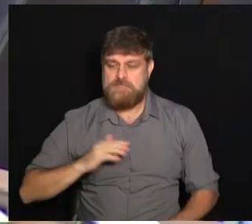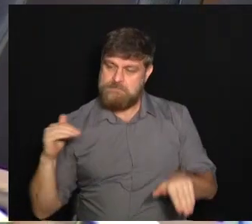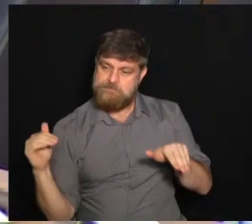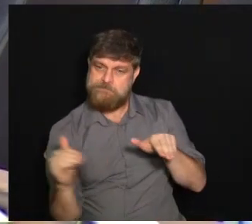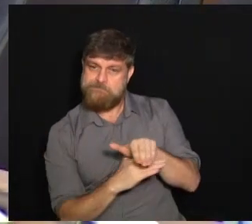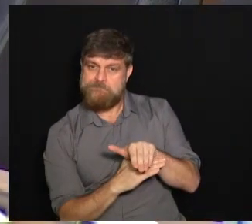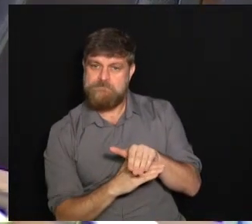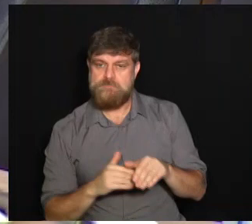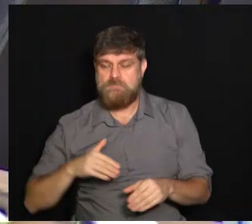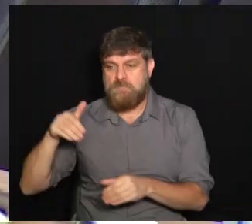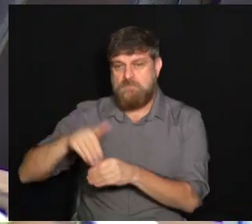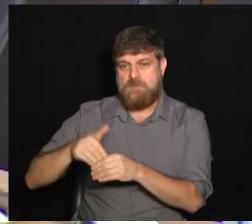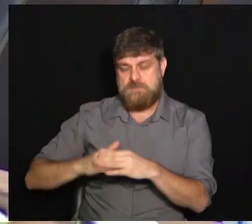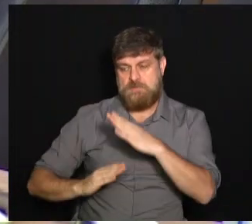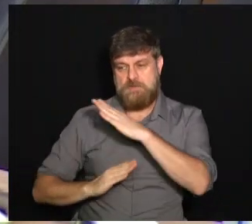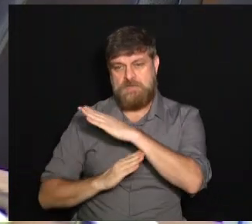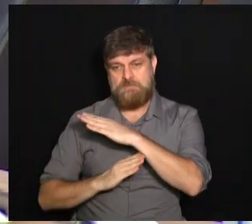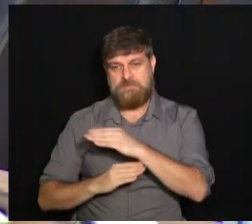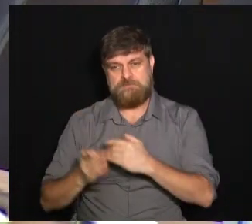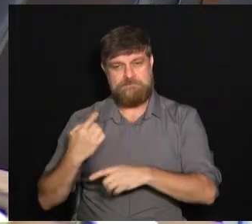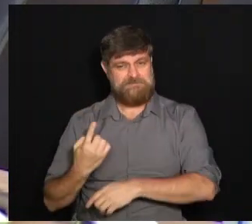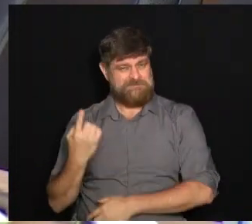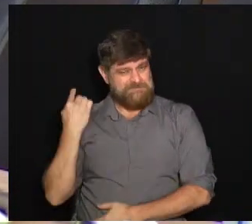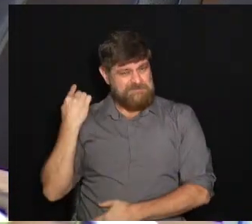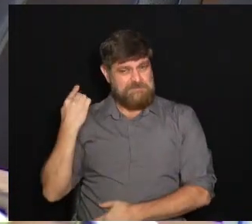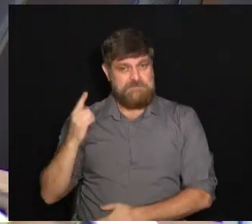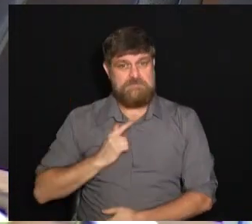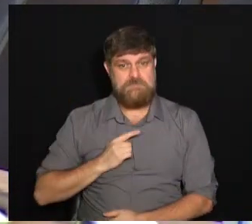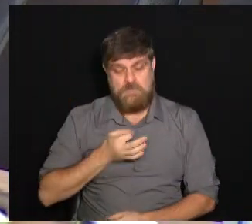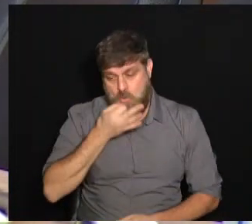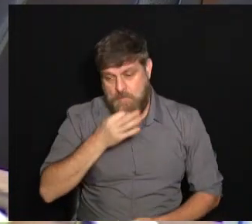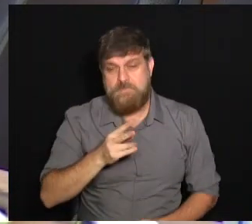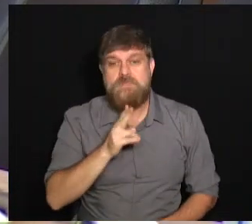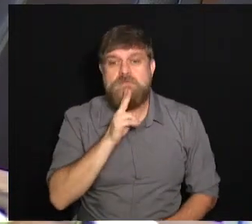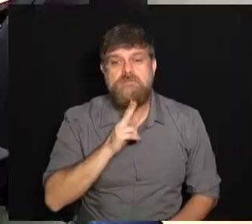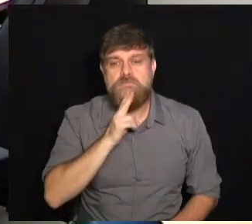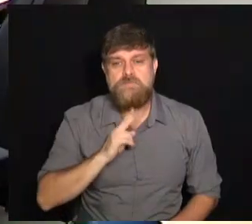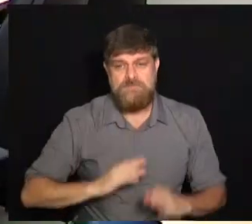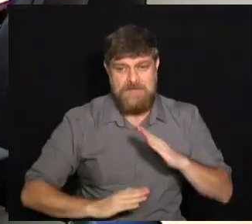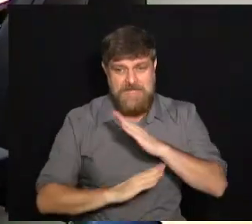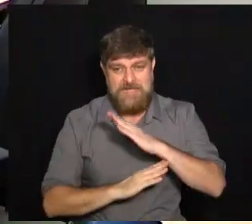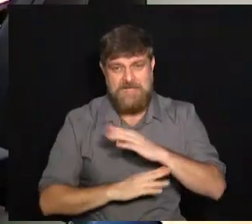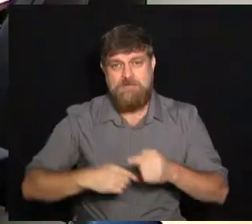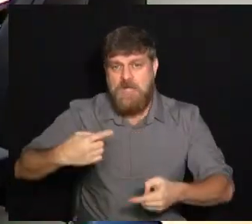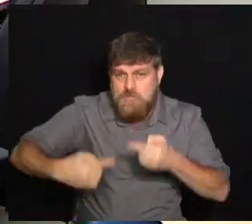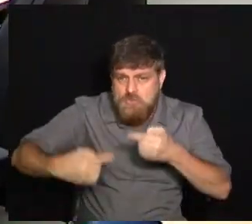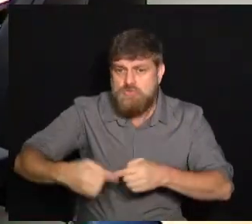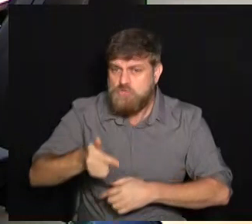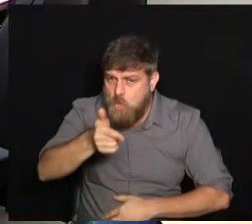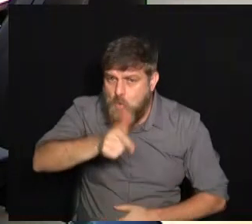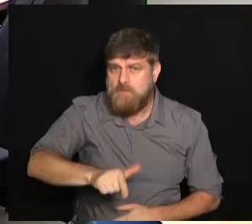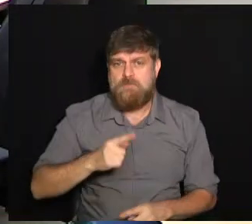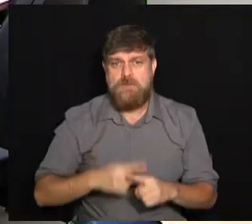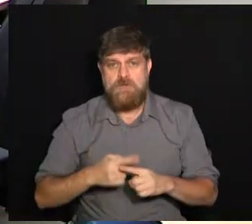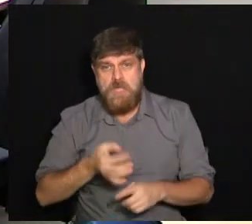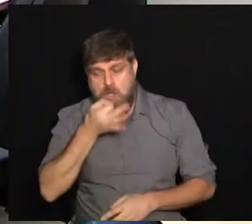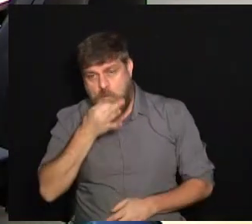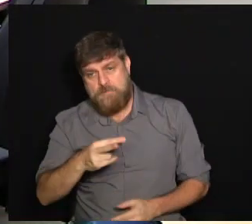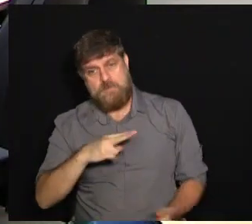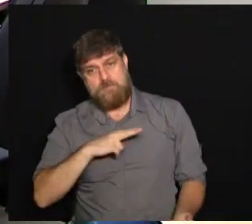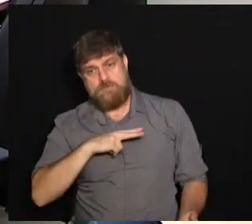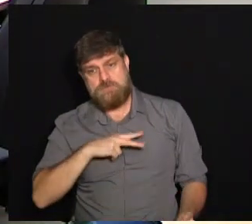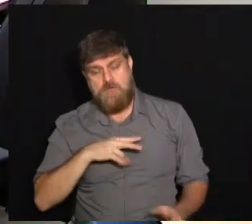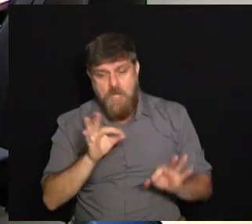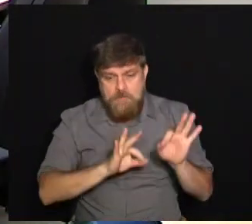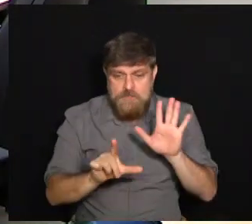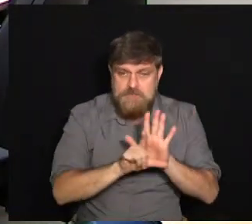arquivado pela votação do plenário no passado. Para o vereador, a Câmara deve rediscutir o texto, já que, na opinião dele, o projeto